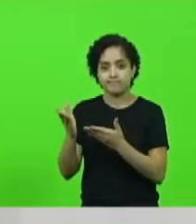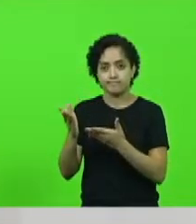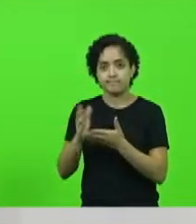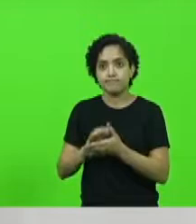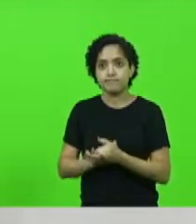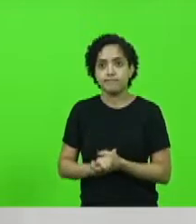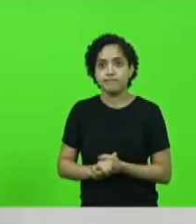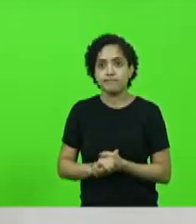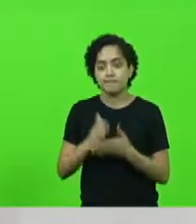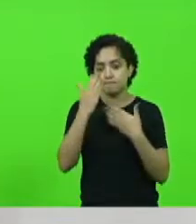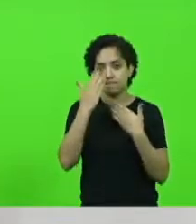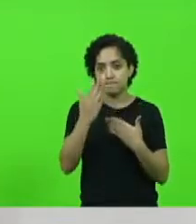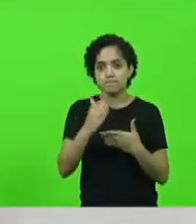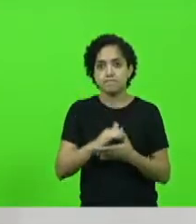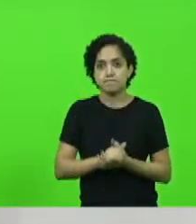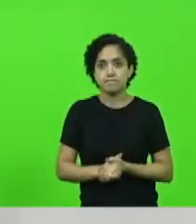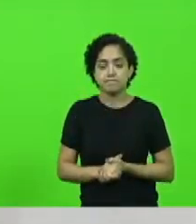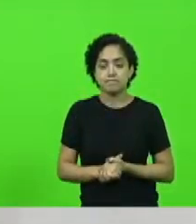Obrigado, presidente.